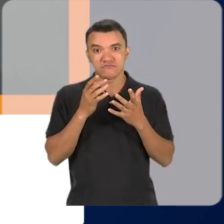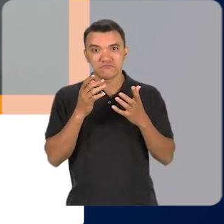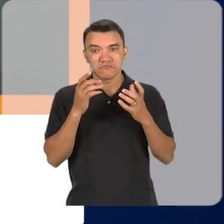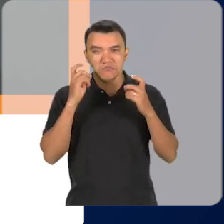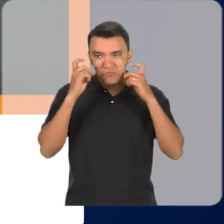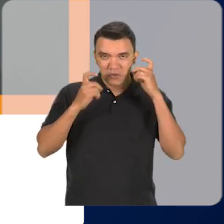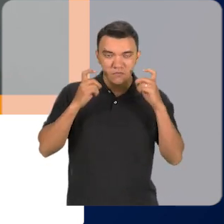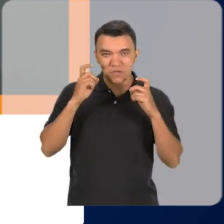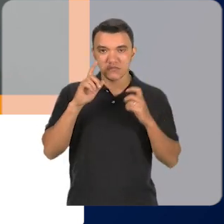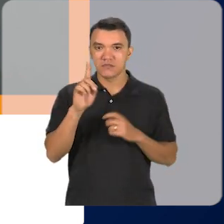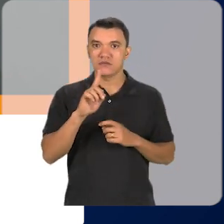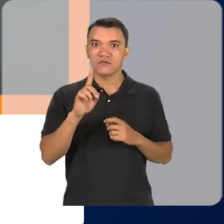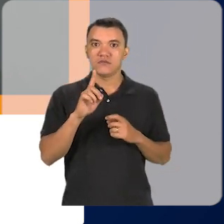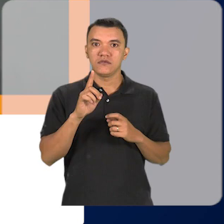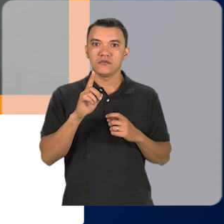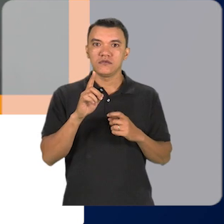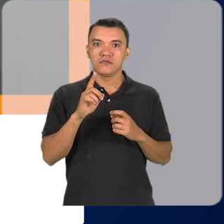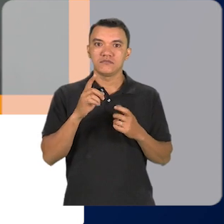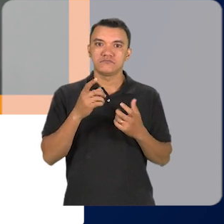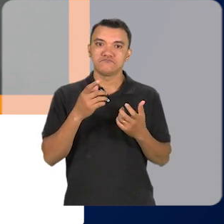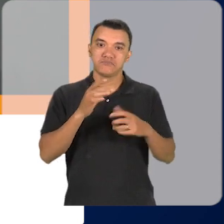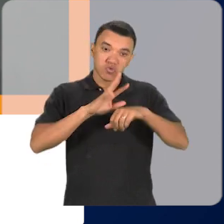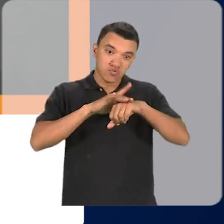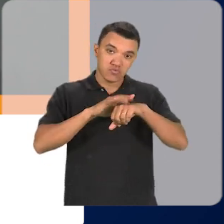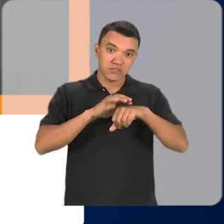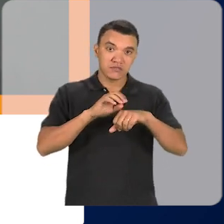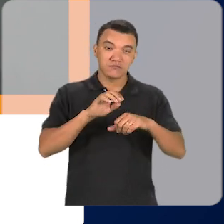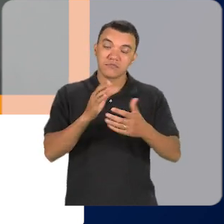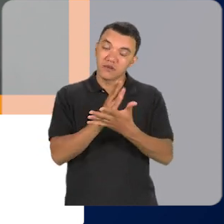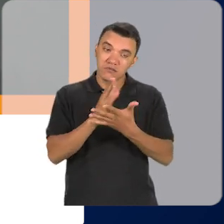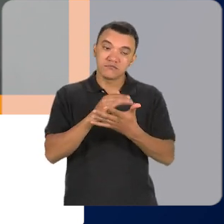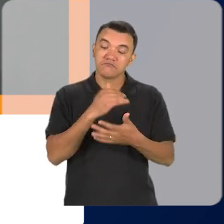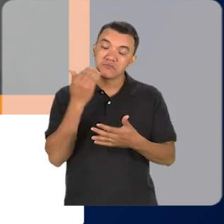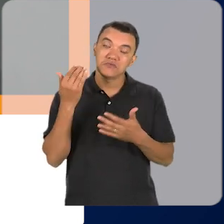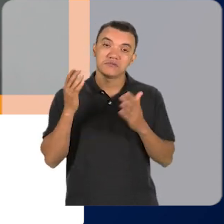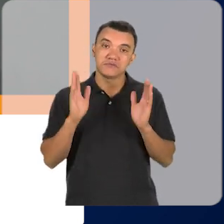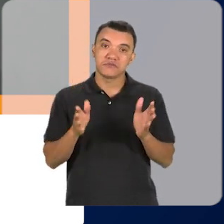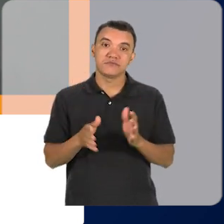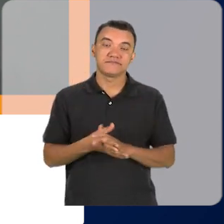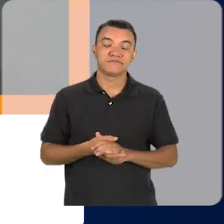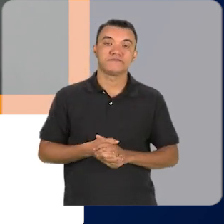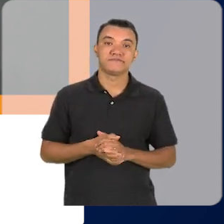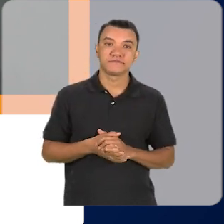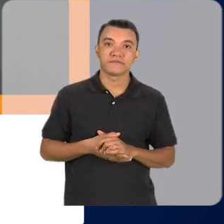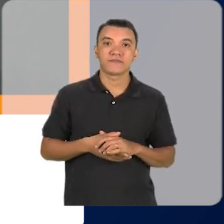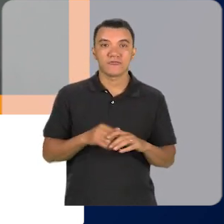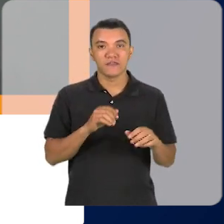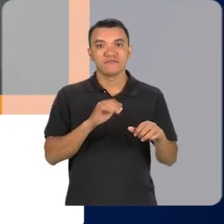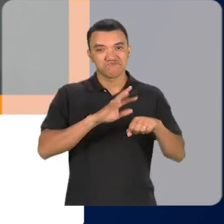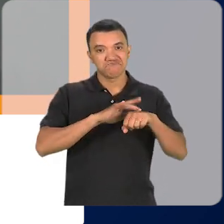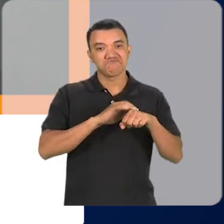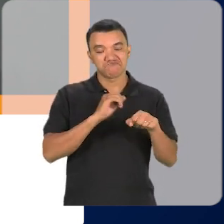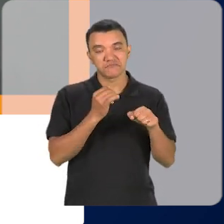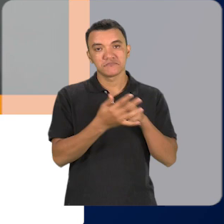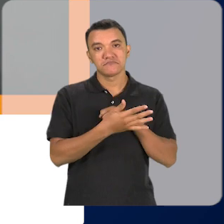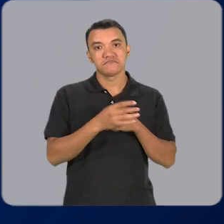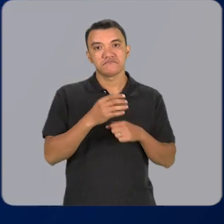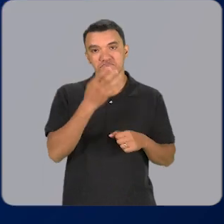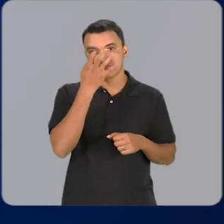ou adoeceram, ou até sucumbiram, né, a essa doença que é o Covid-19, né? Tá